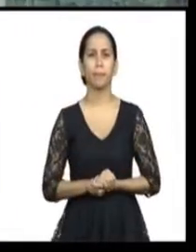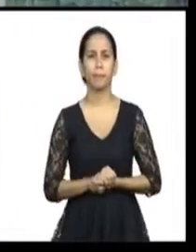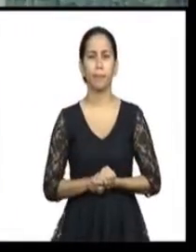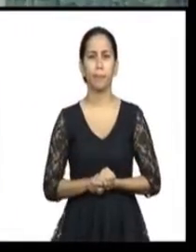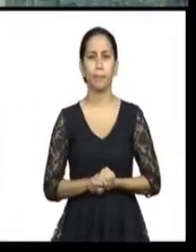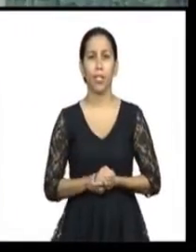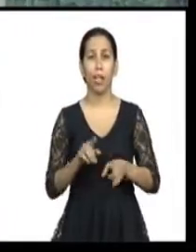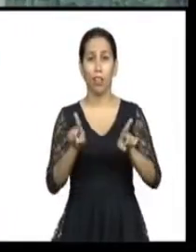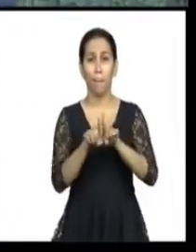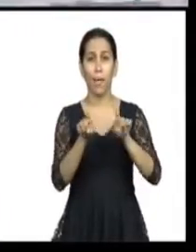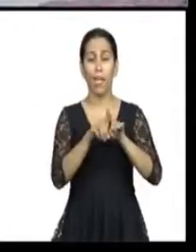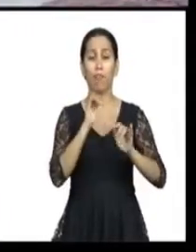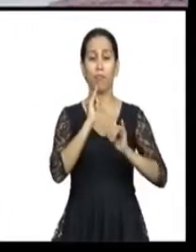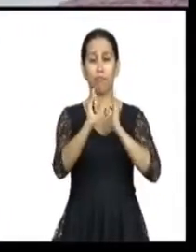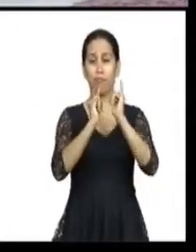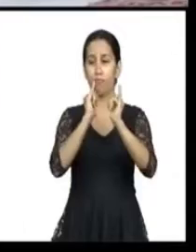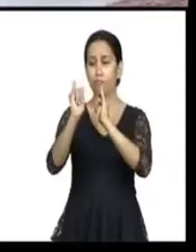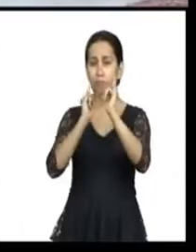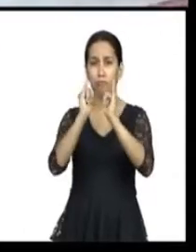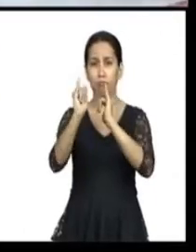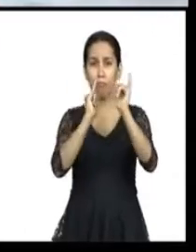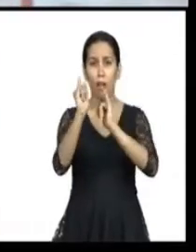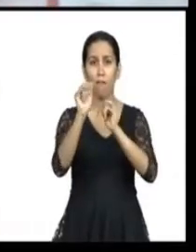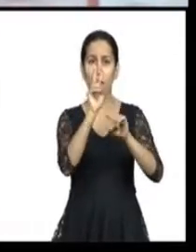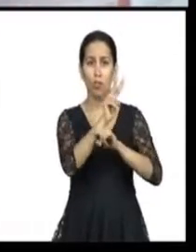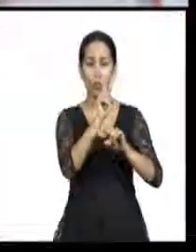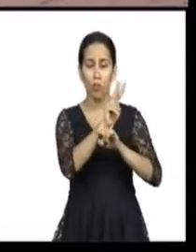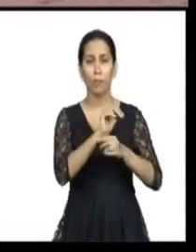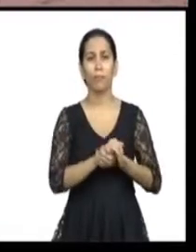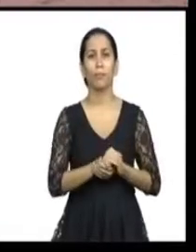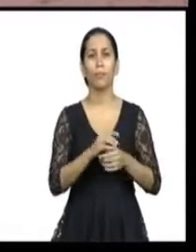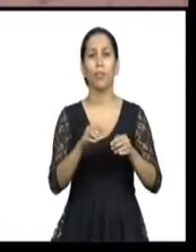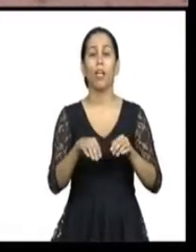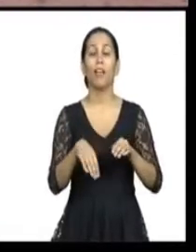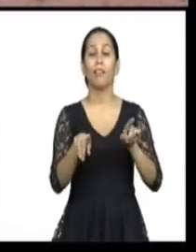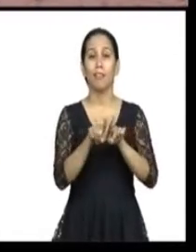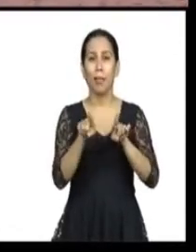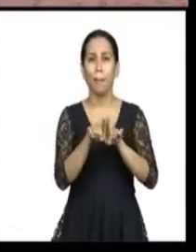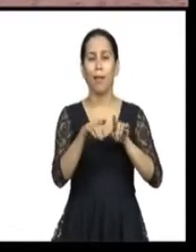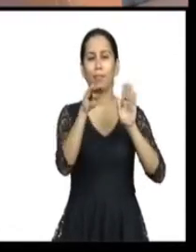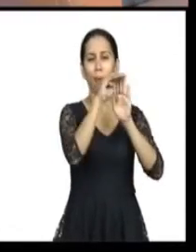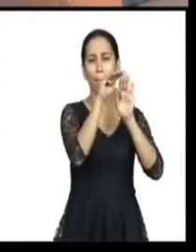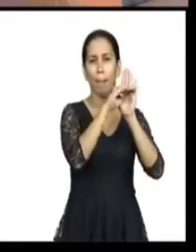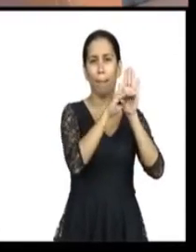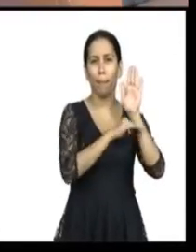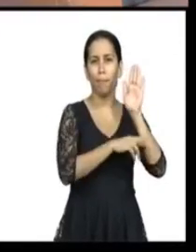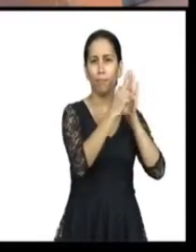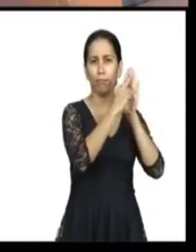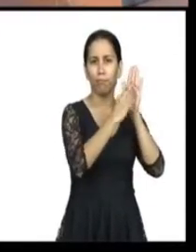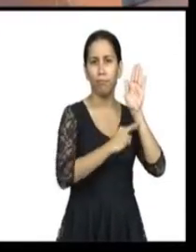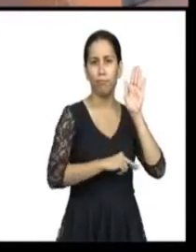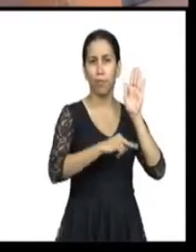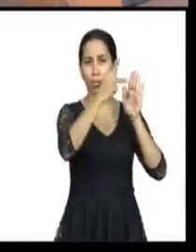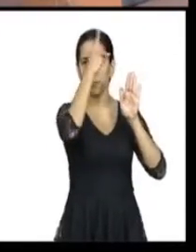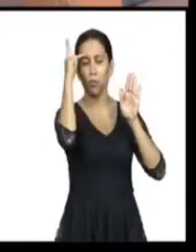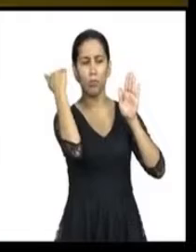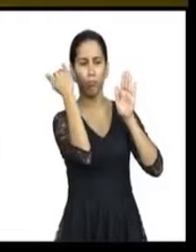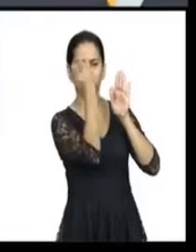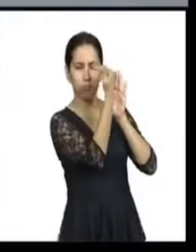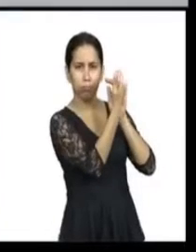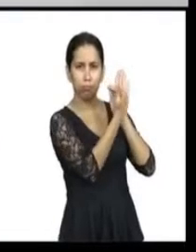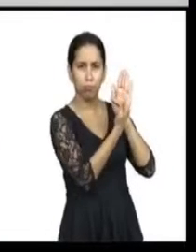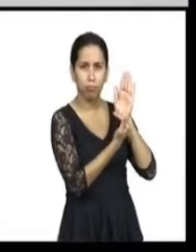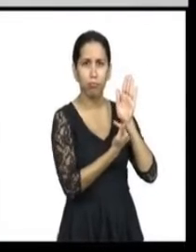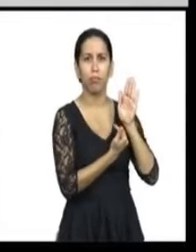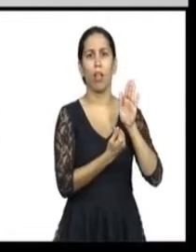as sinalizações de segurança e os procedimentos para circular, ultrapassar e estacionar dentro da mina.